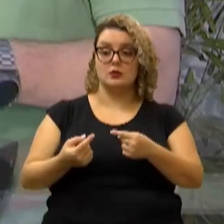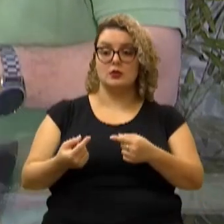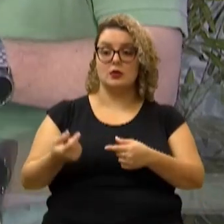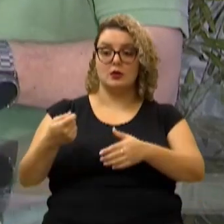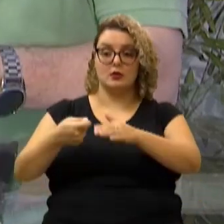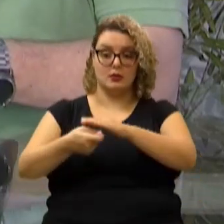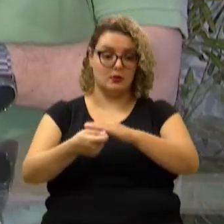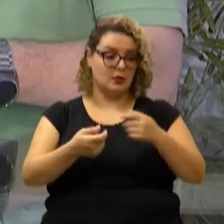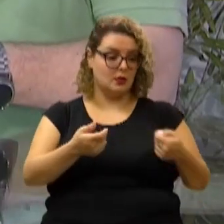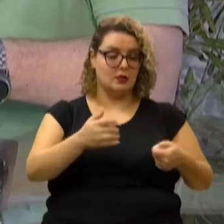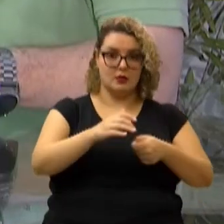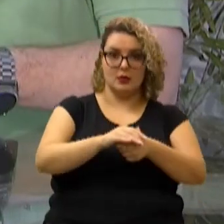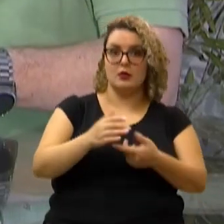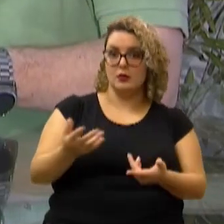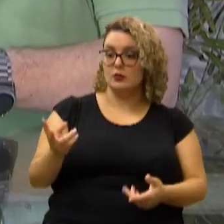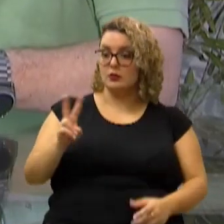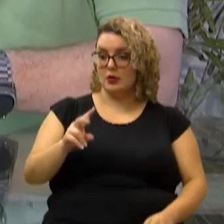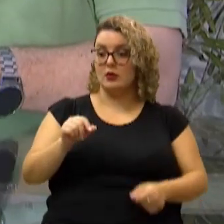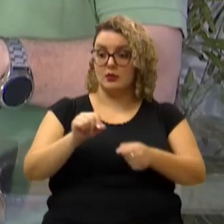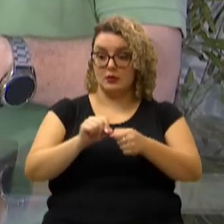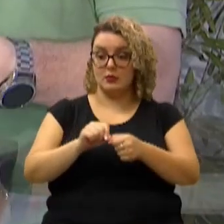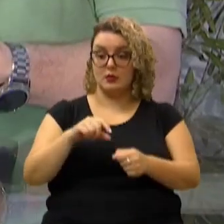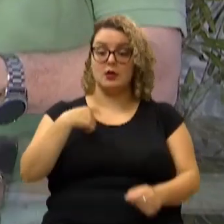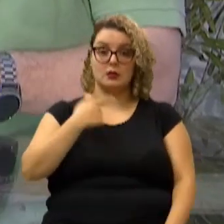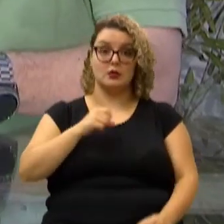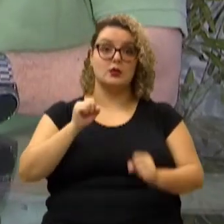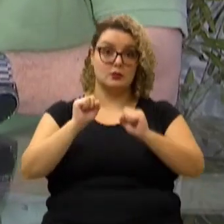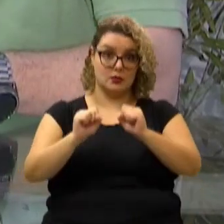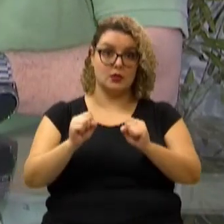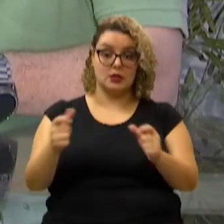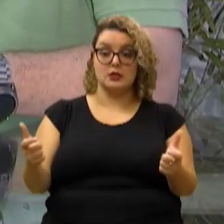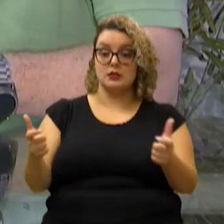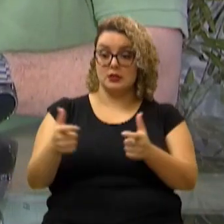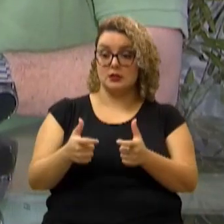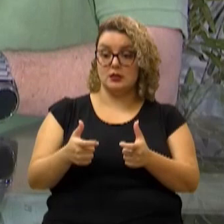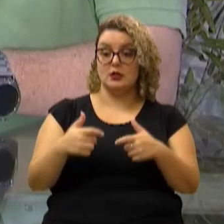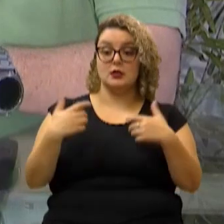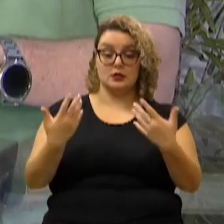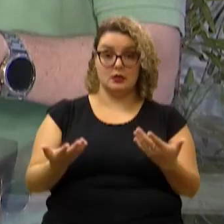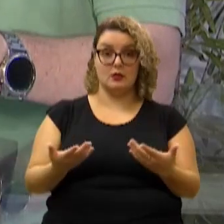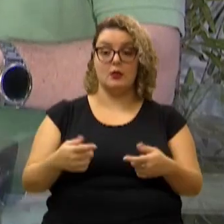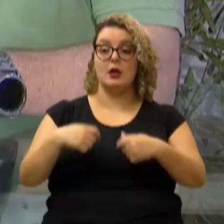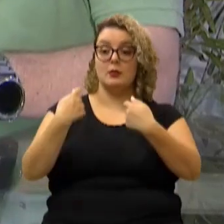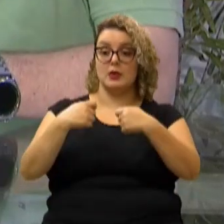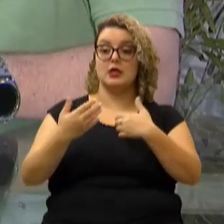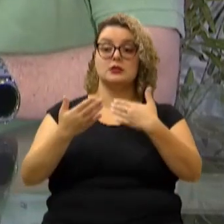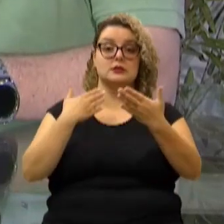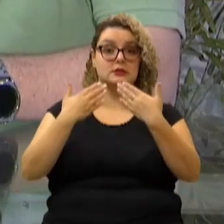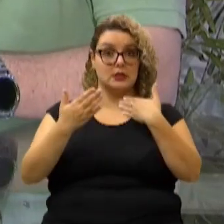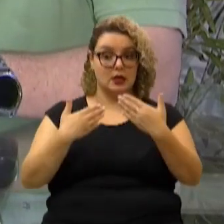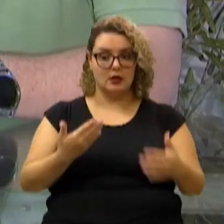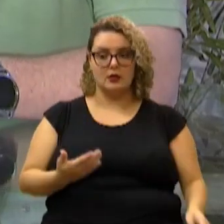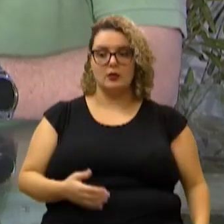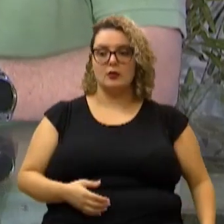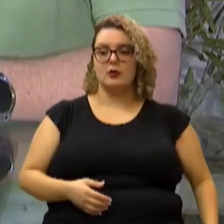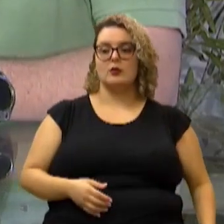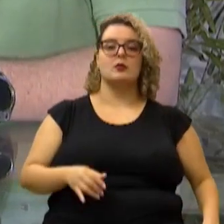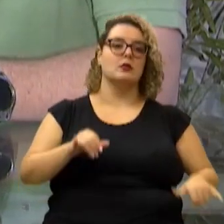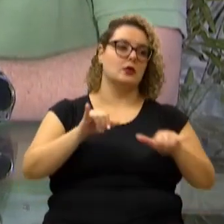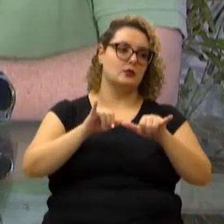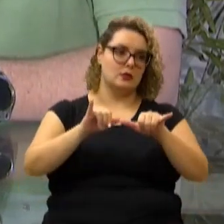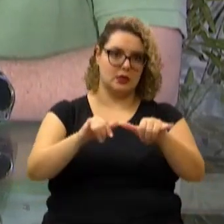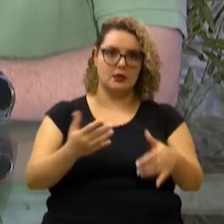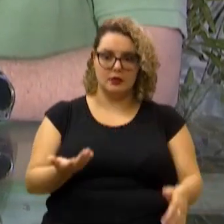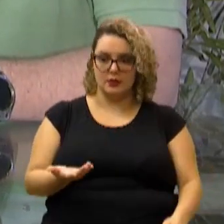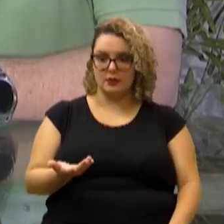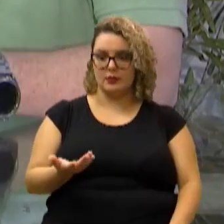aportes que cada uma das pessoas do casal fez para que a gente pudesse ter essa redução então precisa ser conversado vai